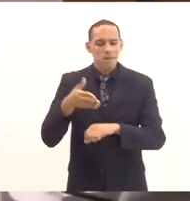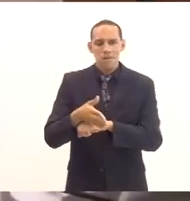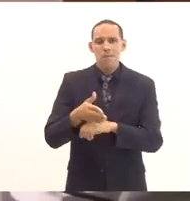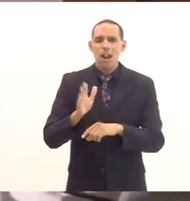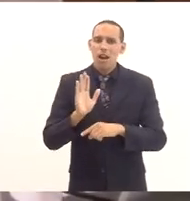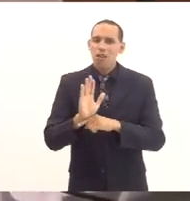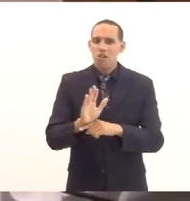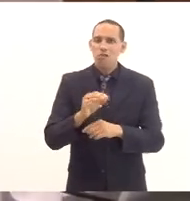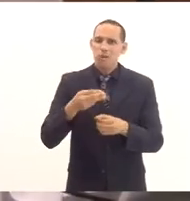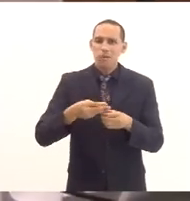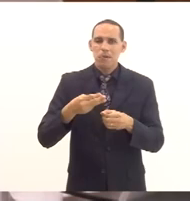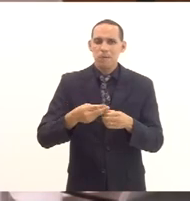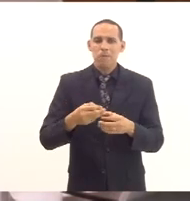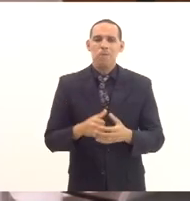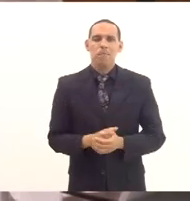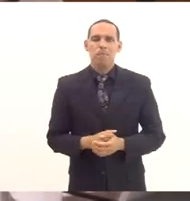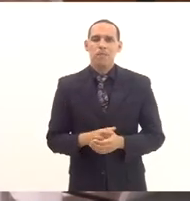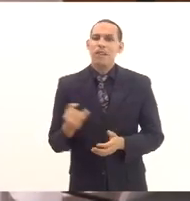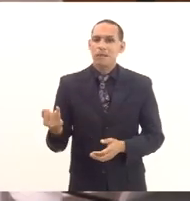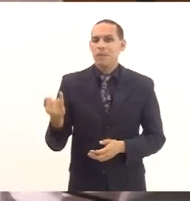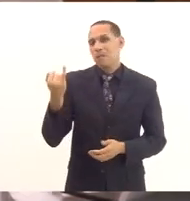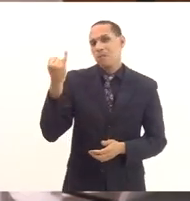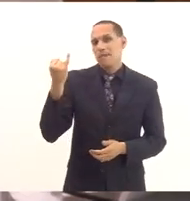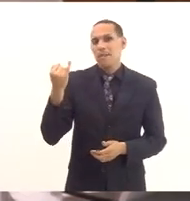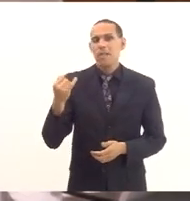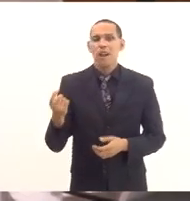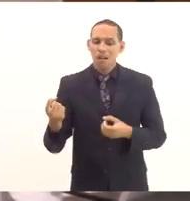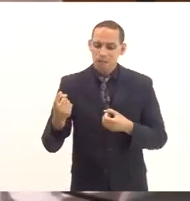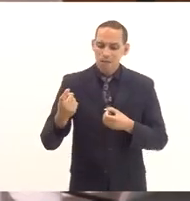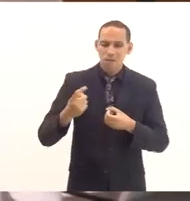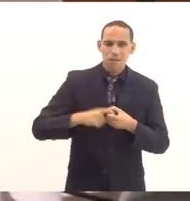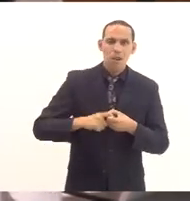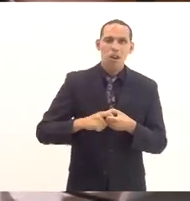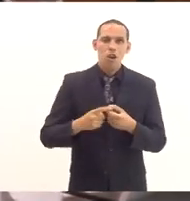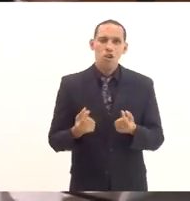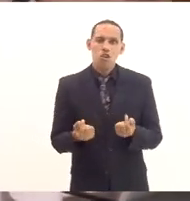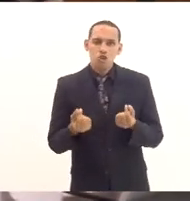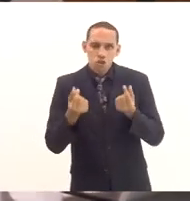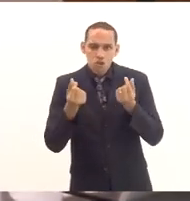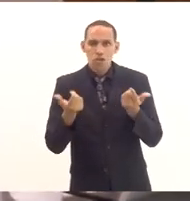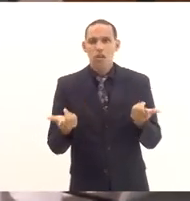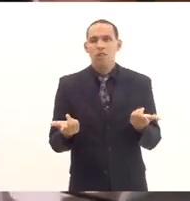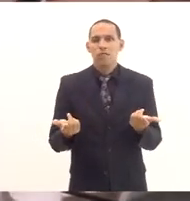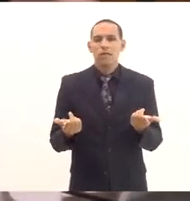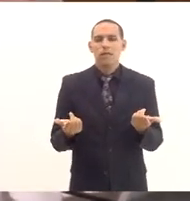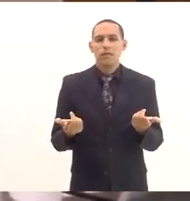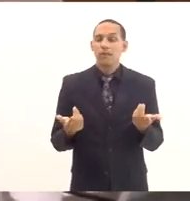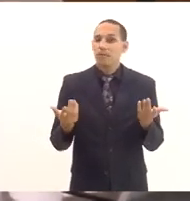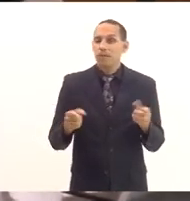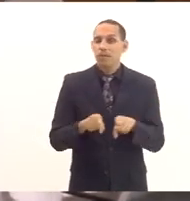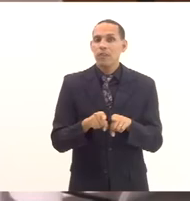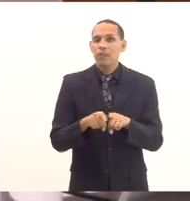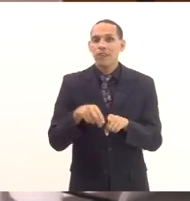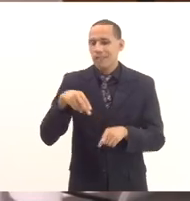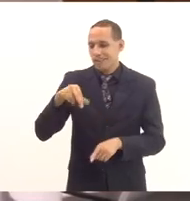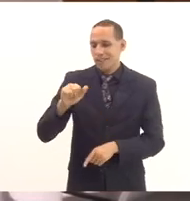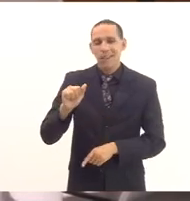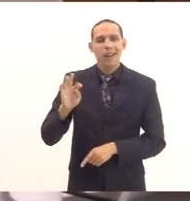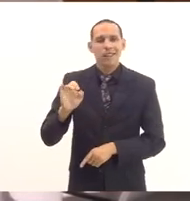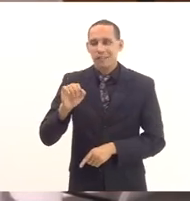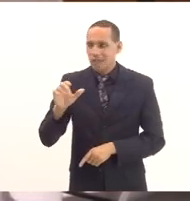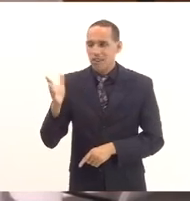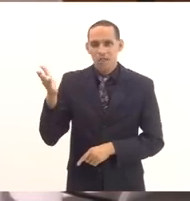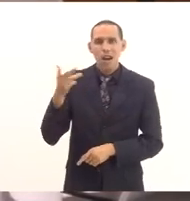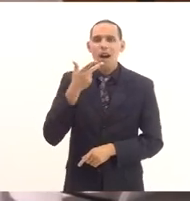que ajudou Nesse contexto então é importante e essa retomada Econômica também e com o Natal falou relação as vidas relação